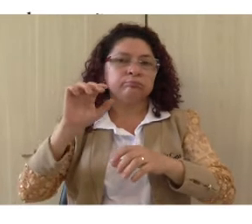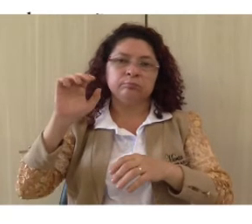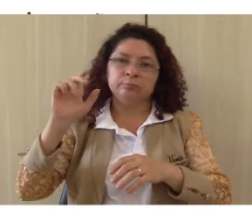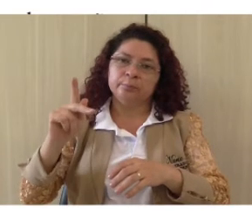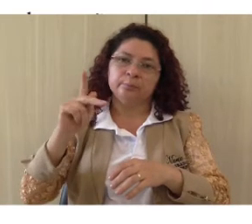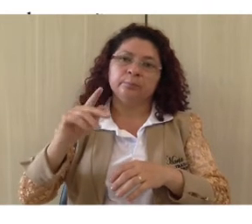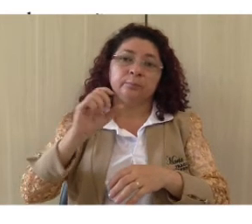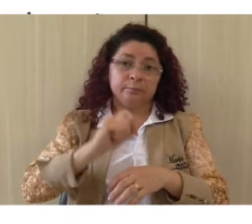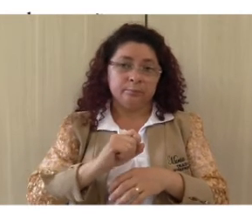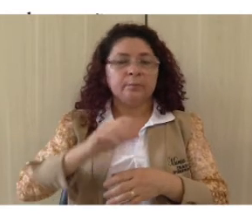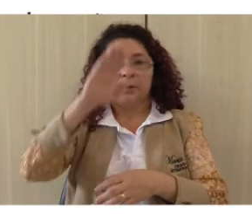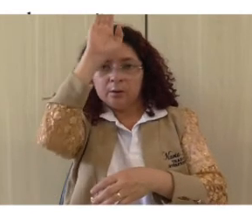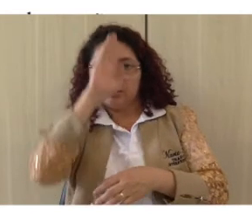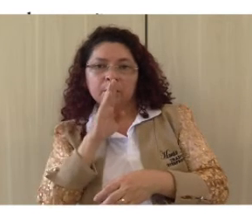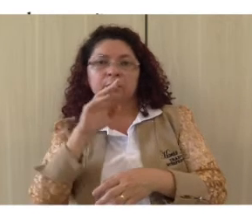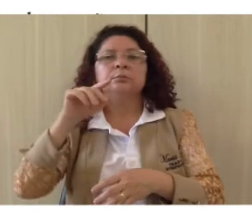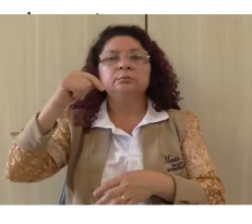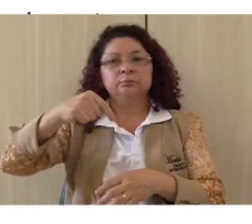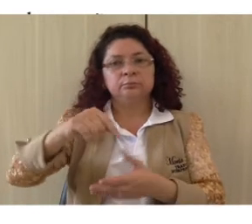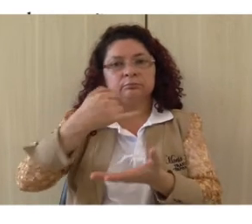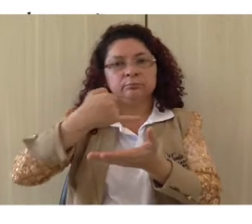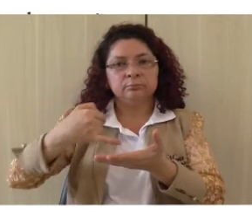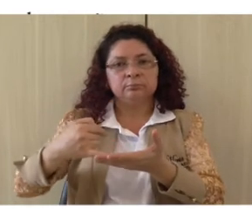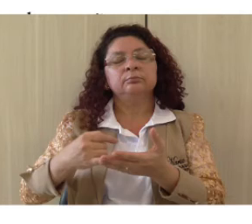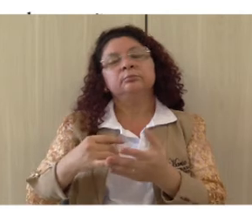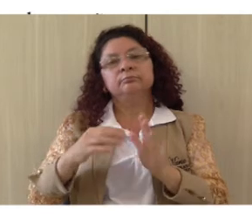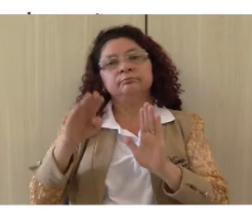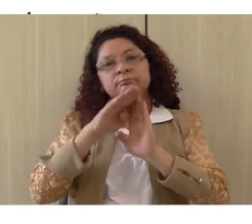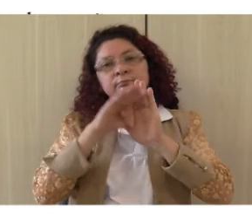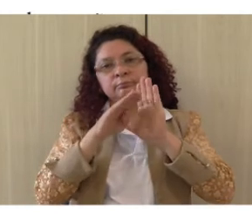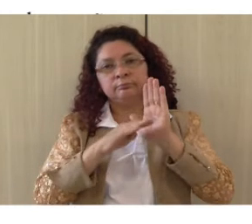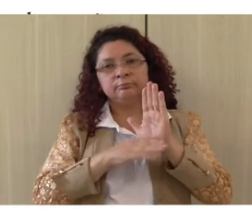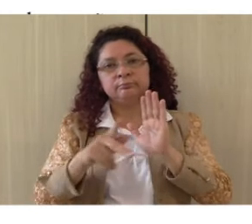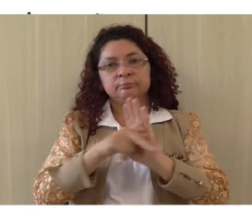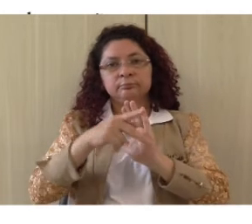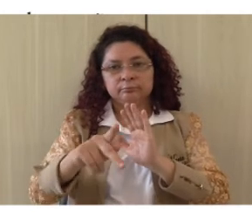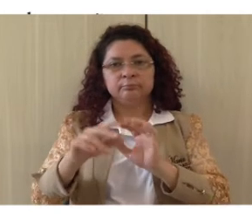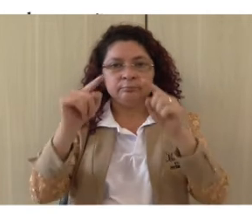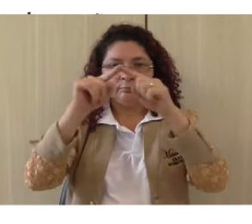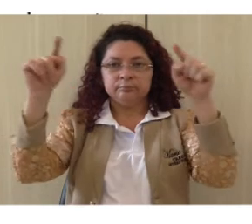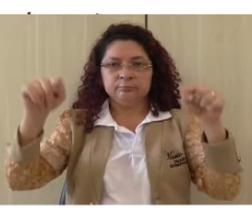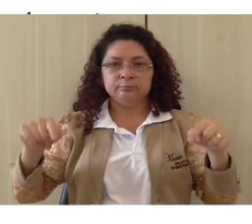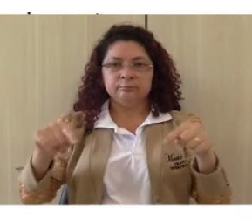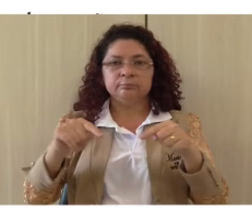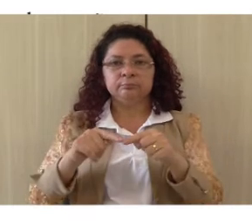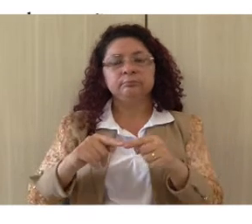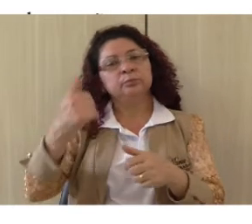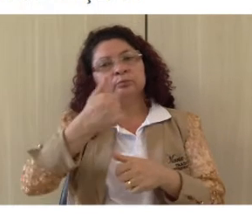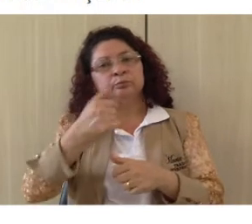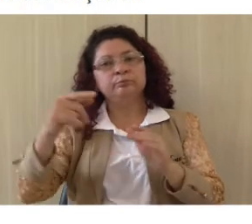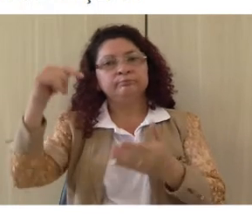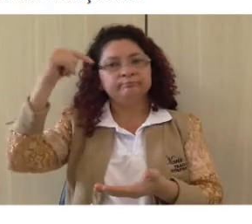serão gratuitas e realizadas em conformidade com as datas estabelecidas no cronograma que consta no anexo 1